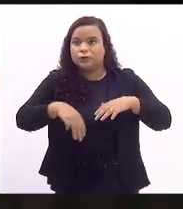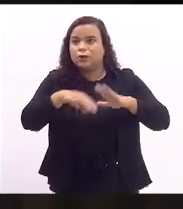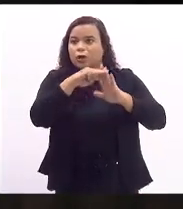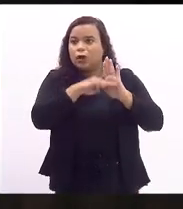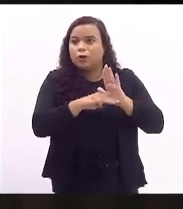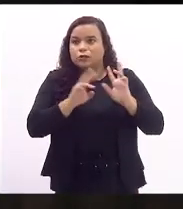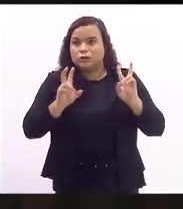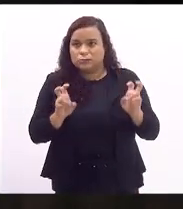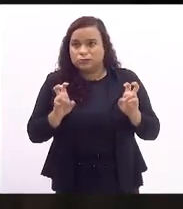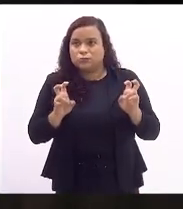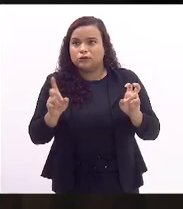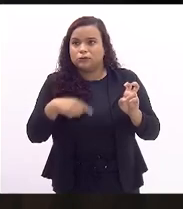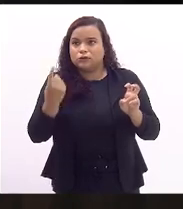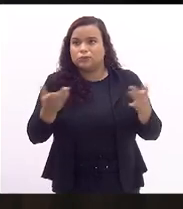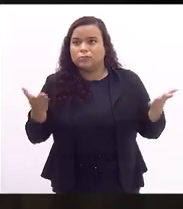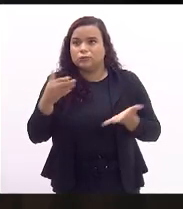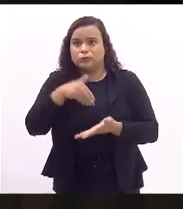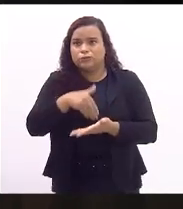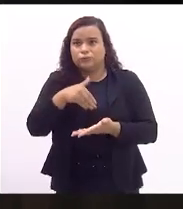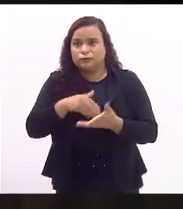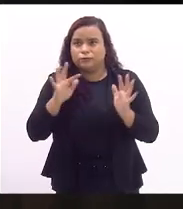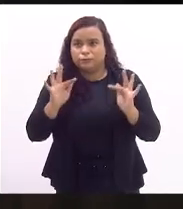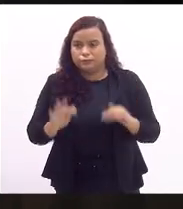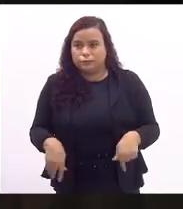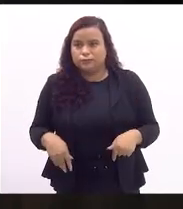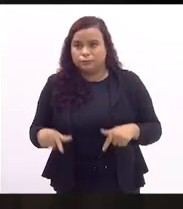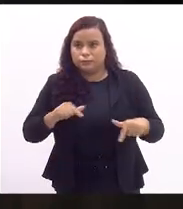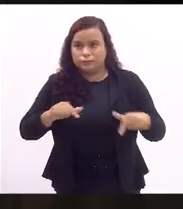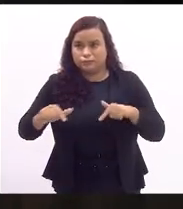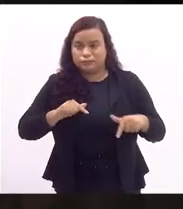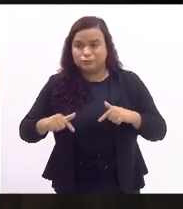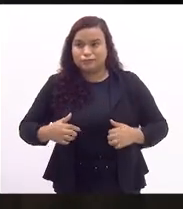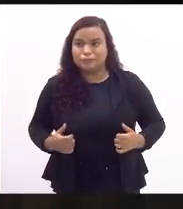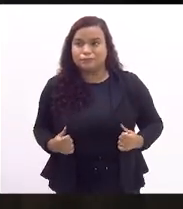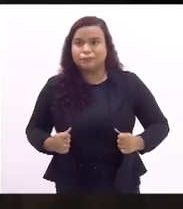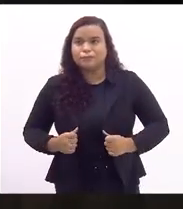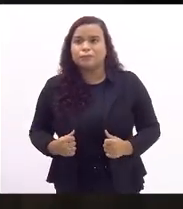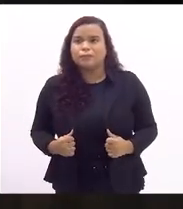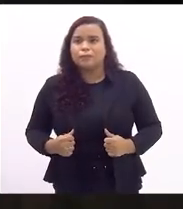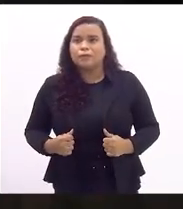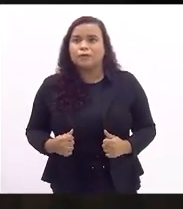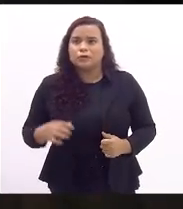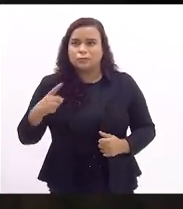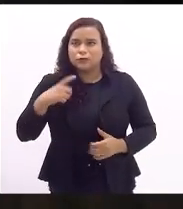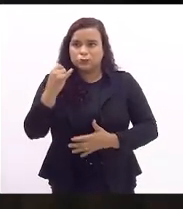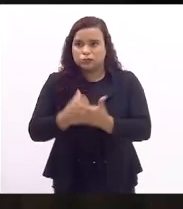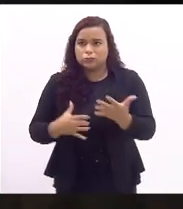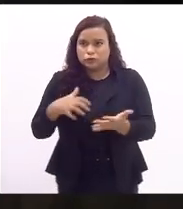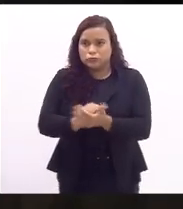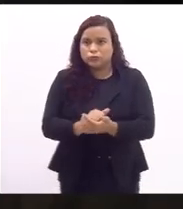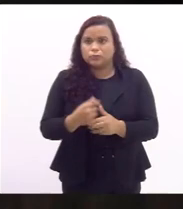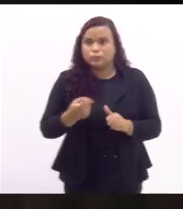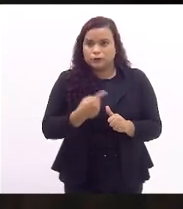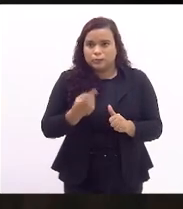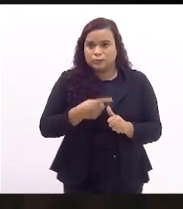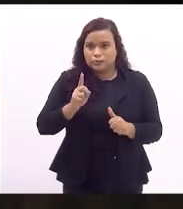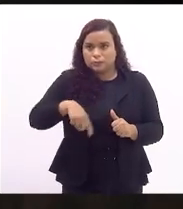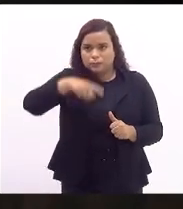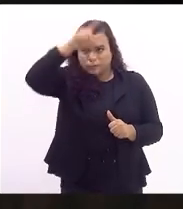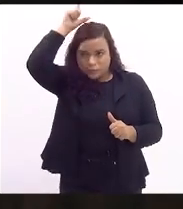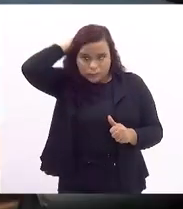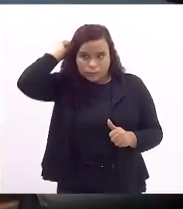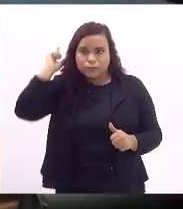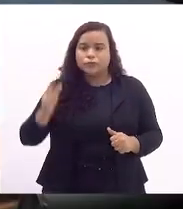ordem do dia passamos ao expediente final e eu tenho aqui primeiro orador inscrito Deputado Luiz